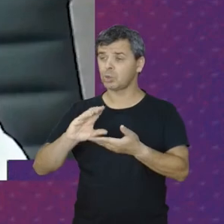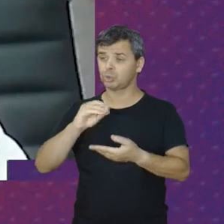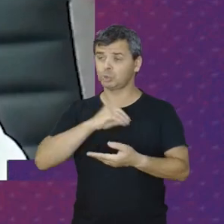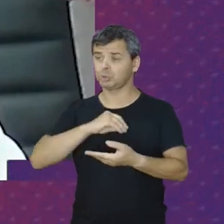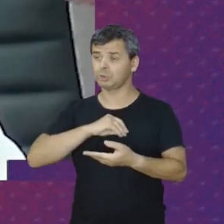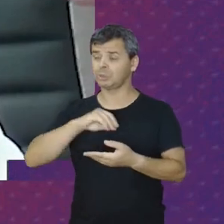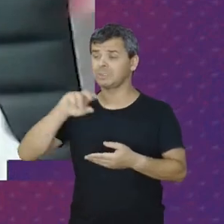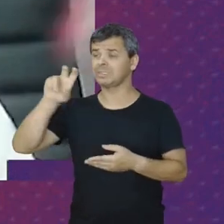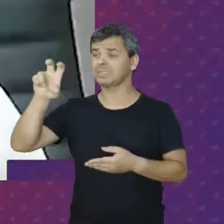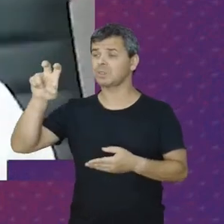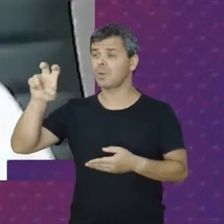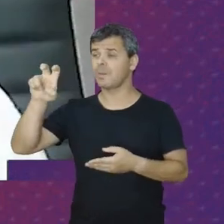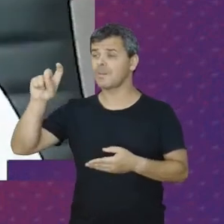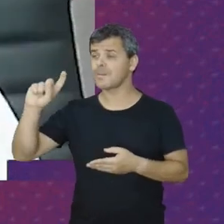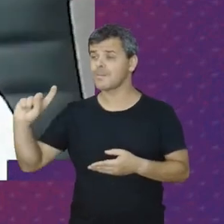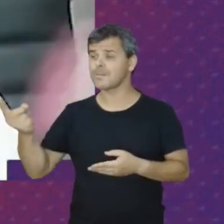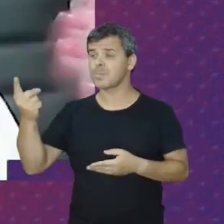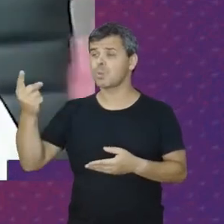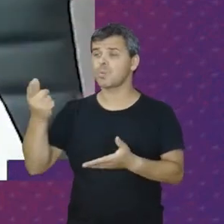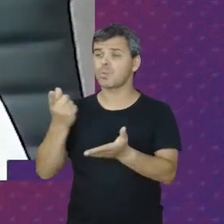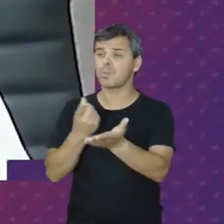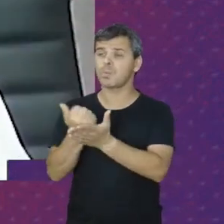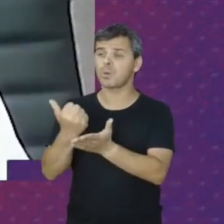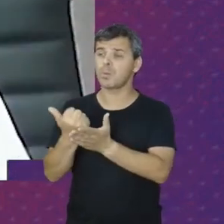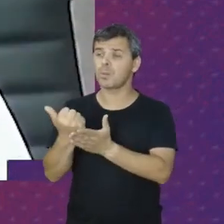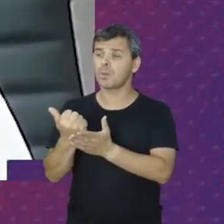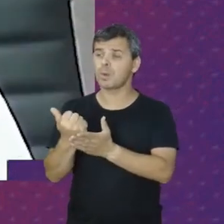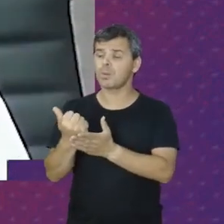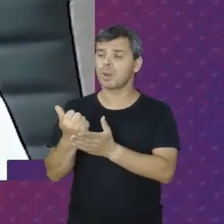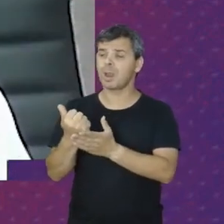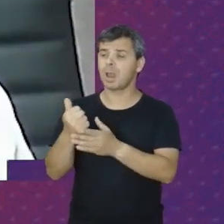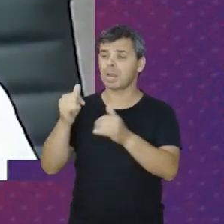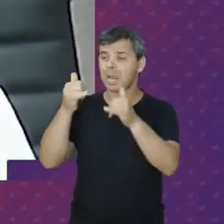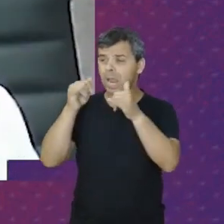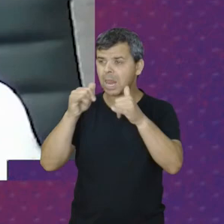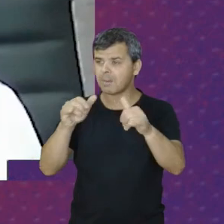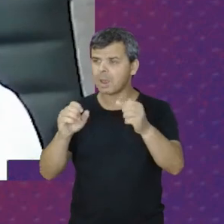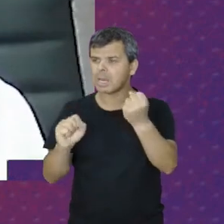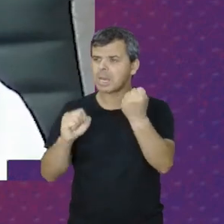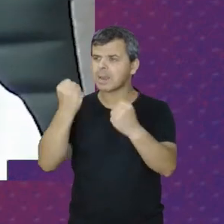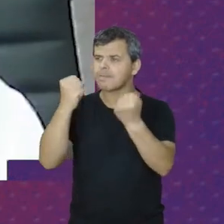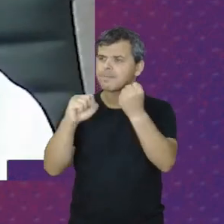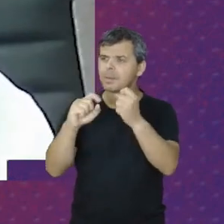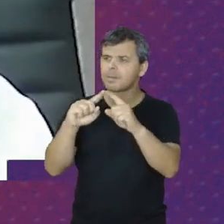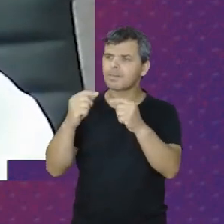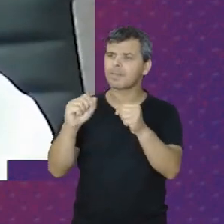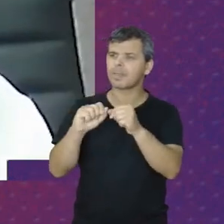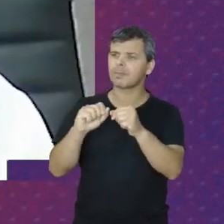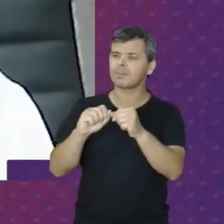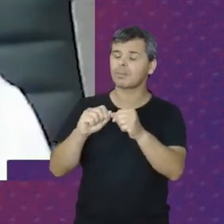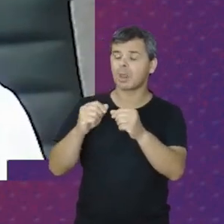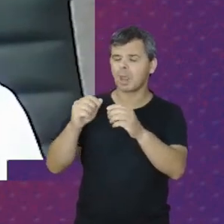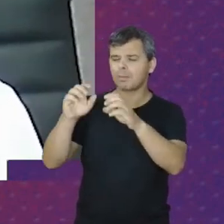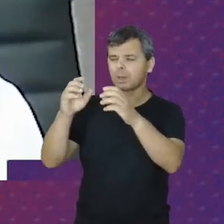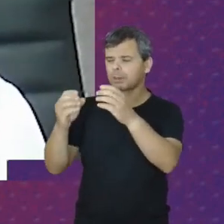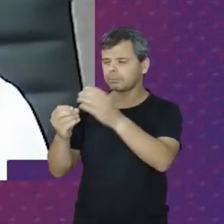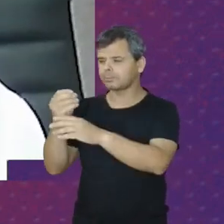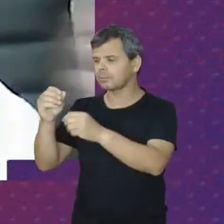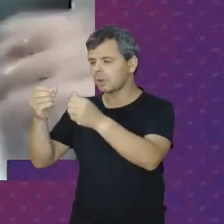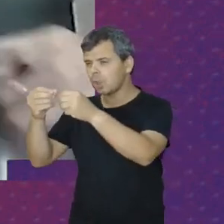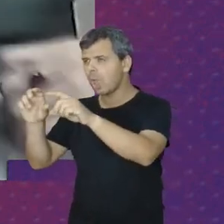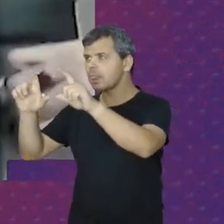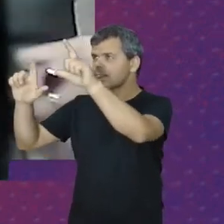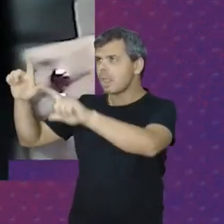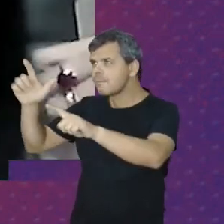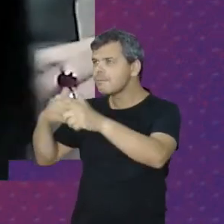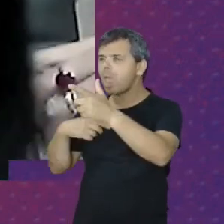atrás, imagina, R$5.000, para comprar eletroeletrônicos e eletrodomésticos para mobiliar as suas casas. E aí, eu